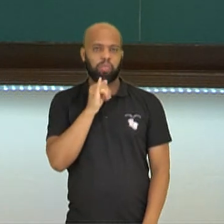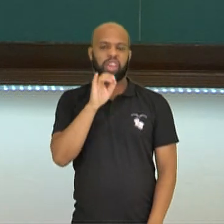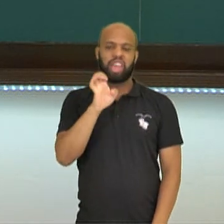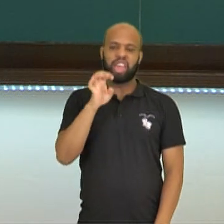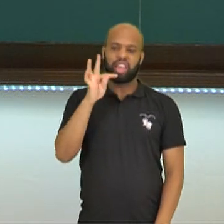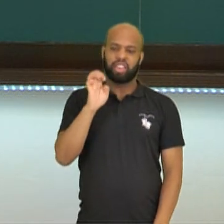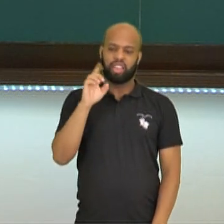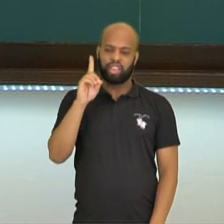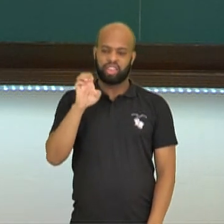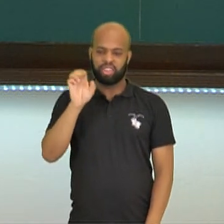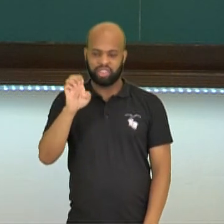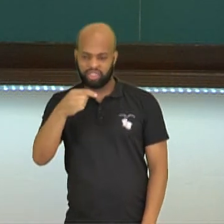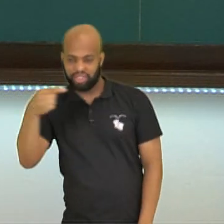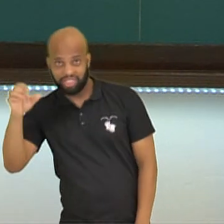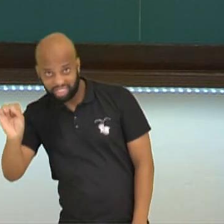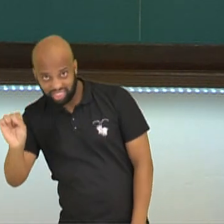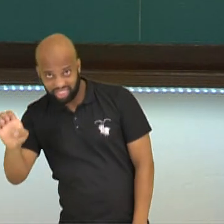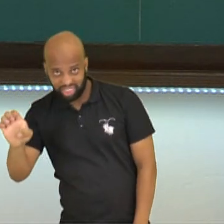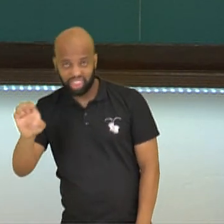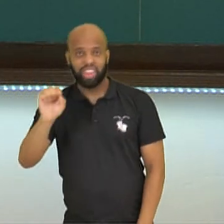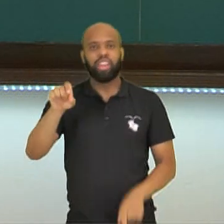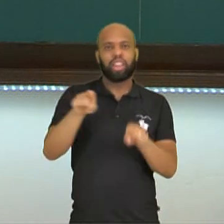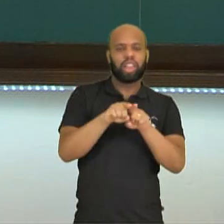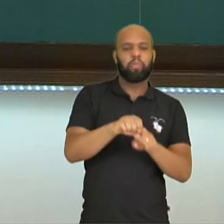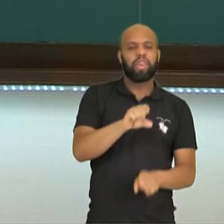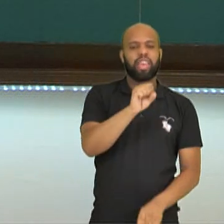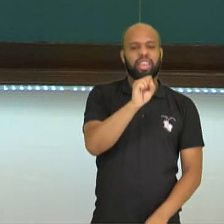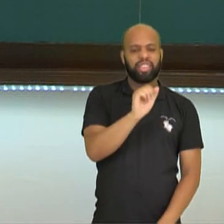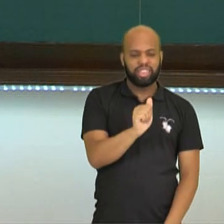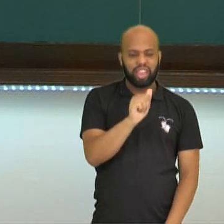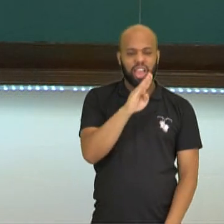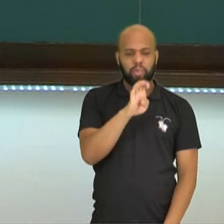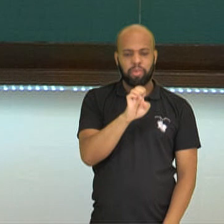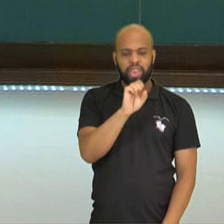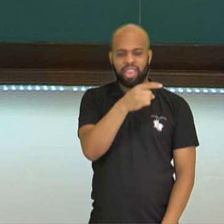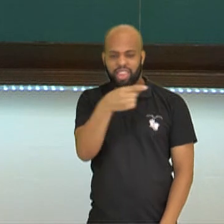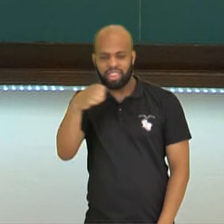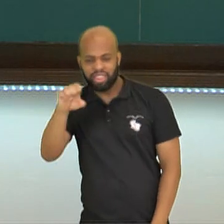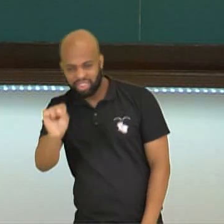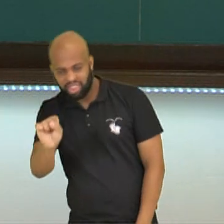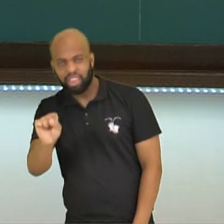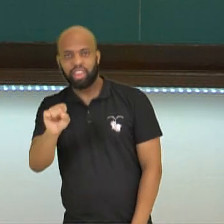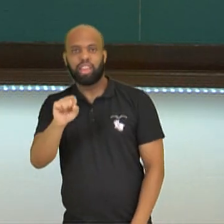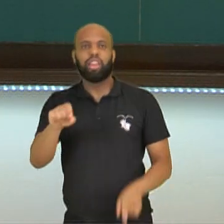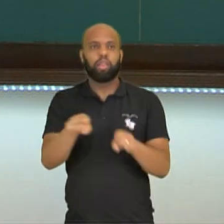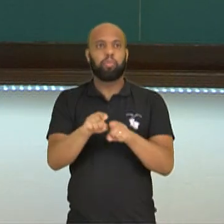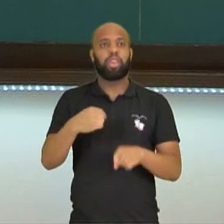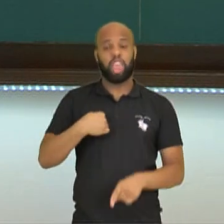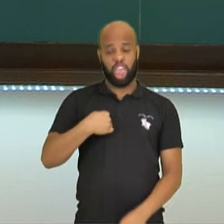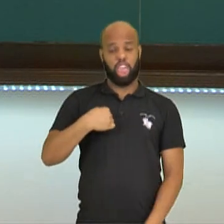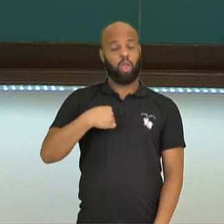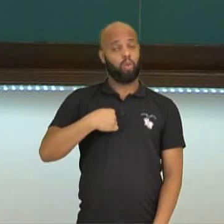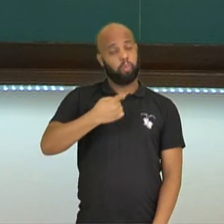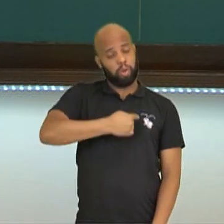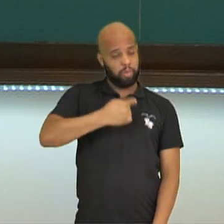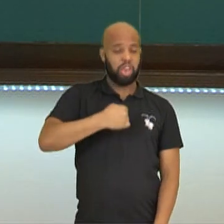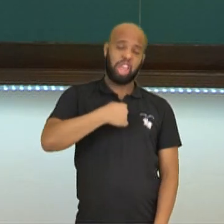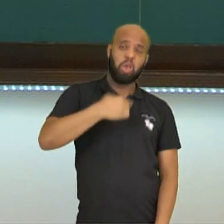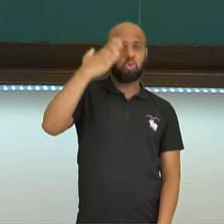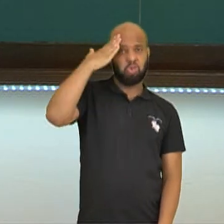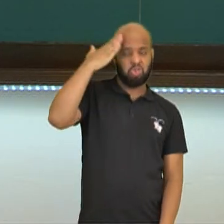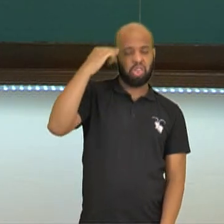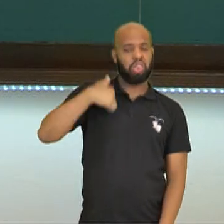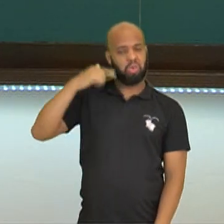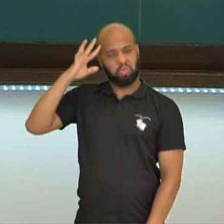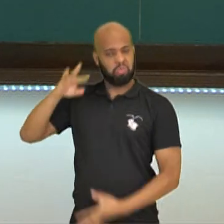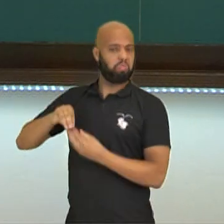entende-se, sabe-se. Ou você pode até mesmo falar em primeira pessoa: eu sei, eu entendo.